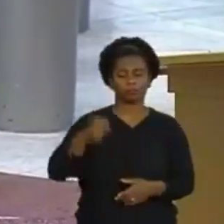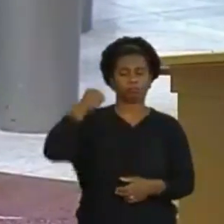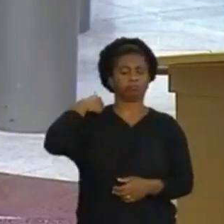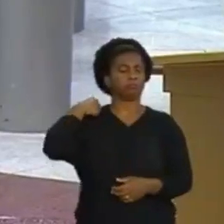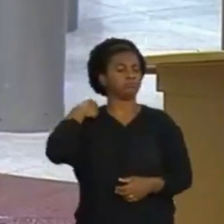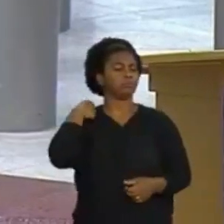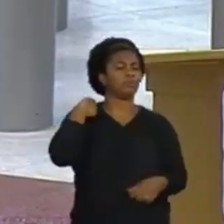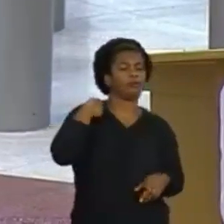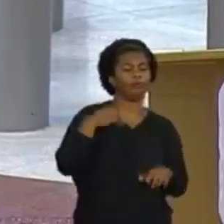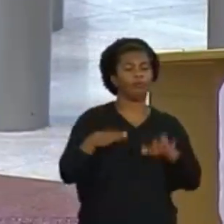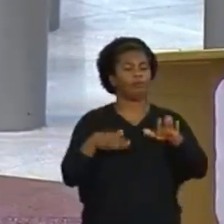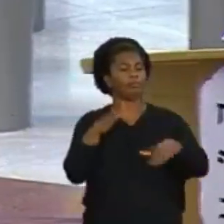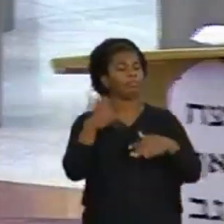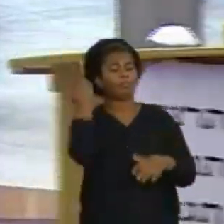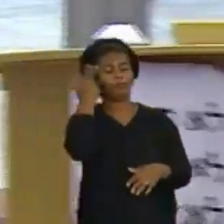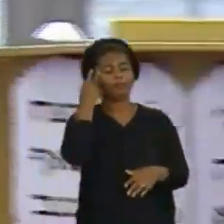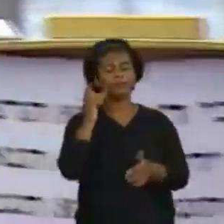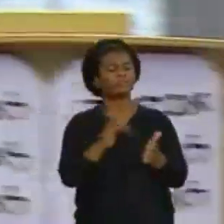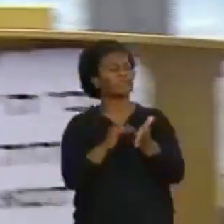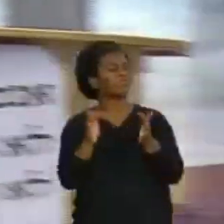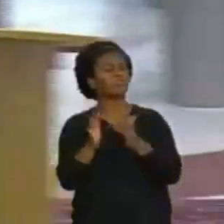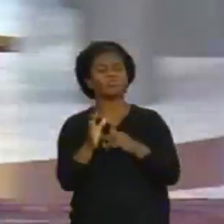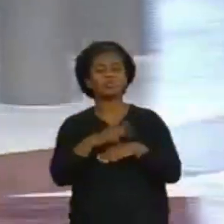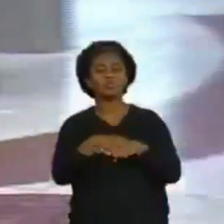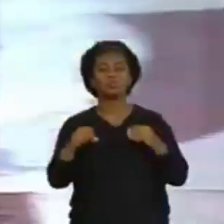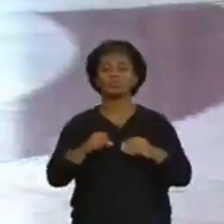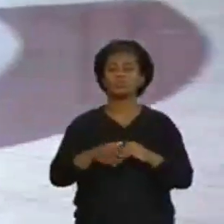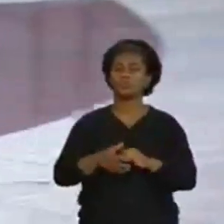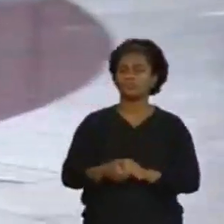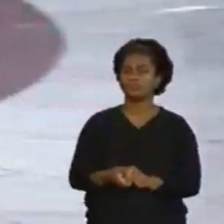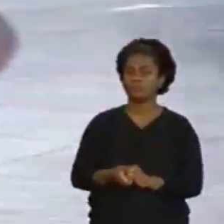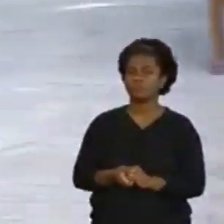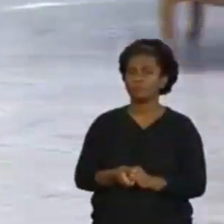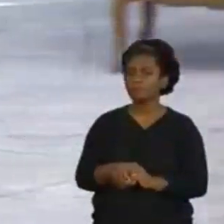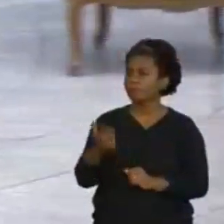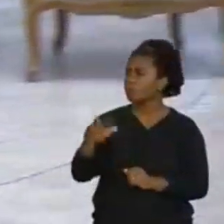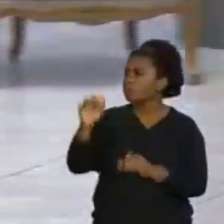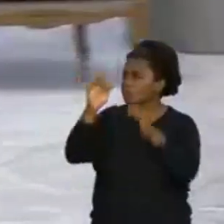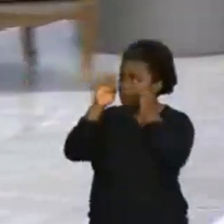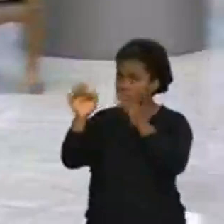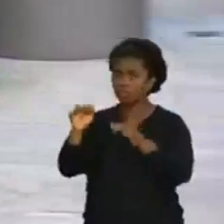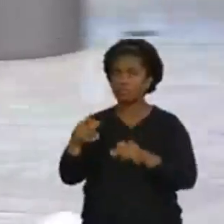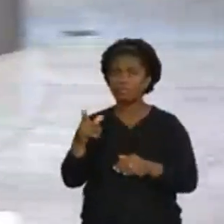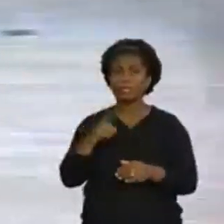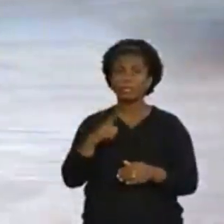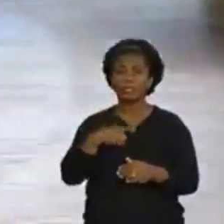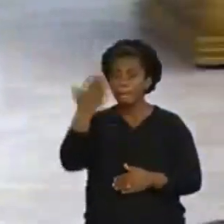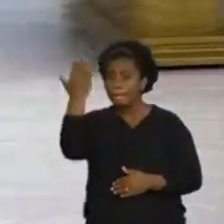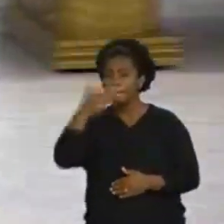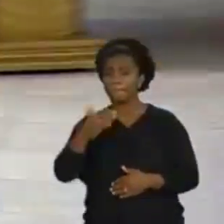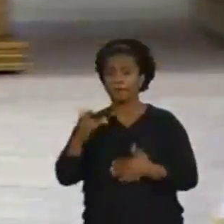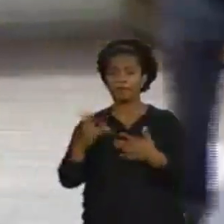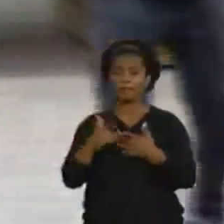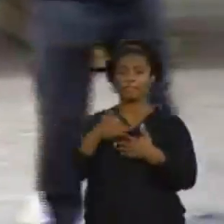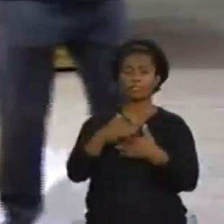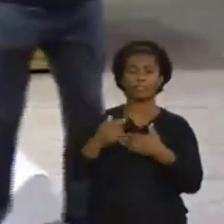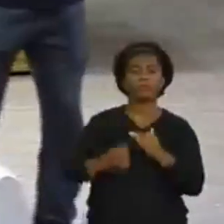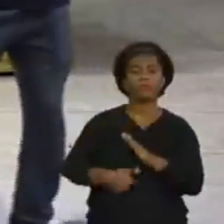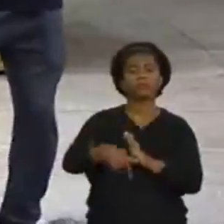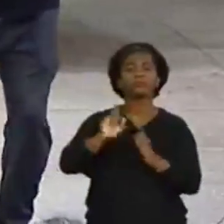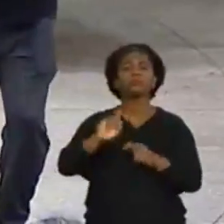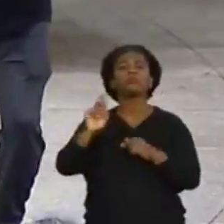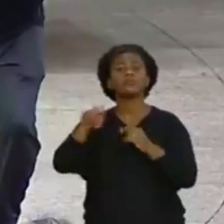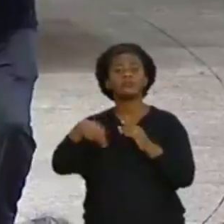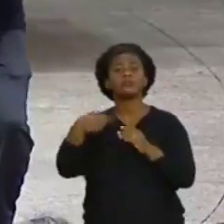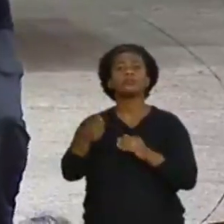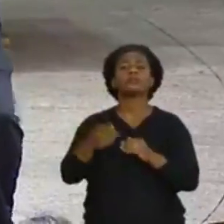levantada, erguida aí, ó. Jesus te curou. Olha, ela tem outro testemunho aqui, ela está até com exames, antes e depois, passando pela sombra.